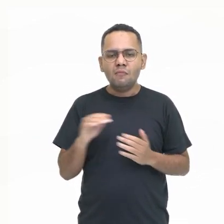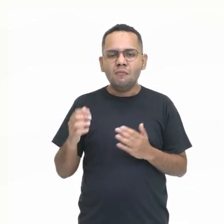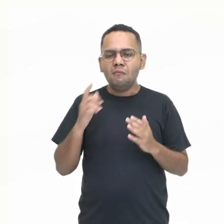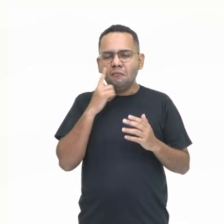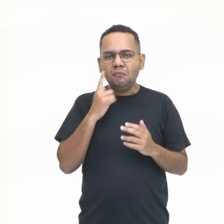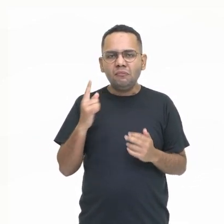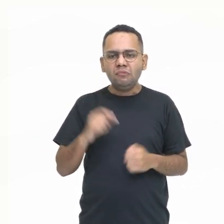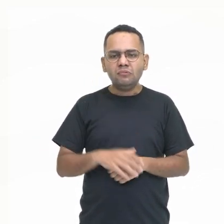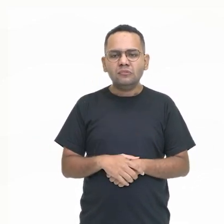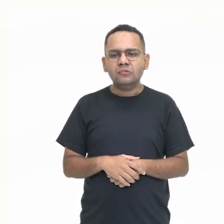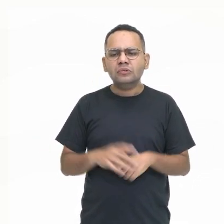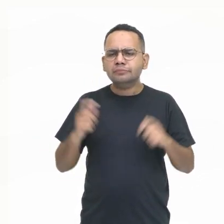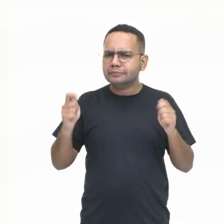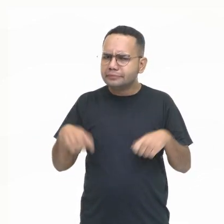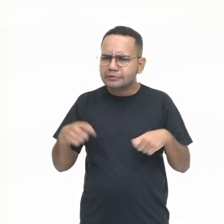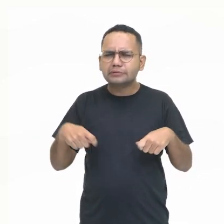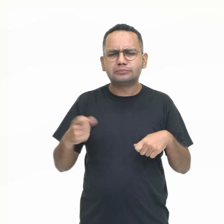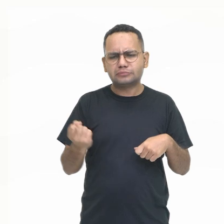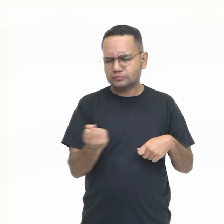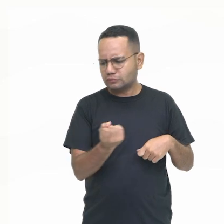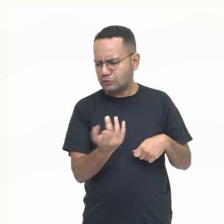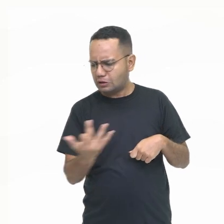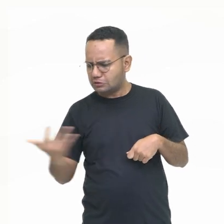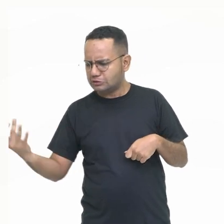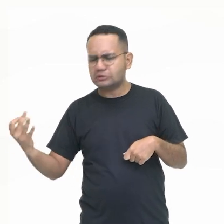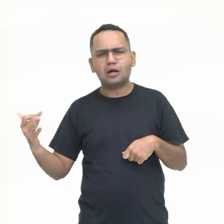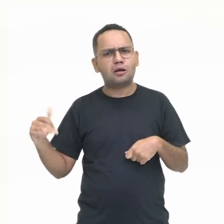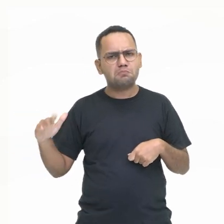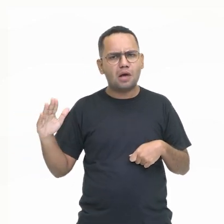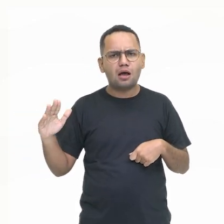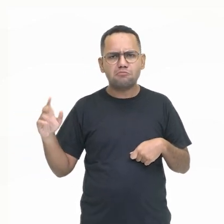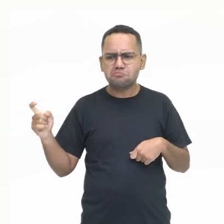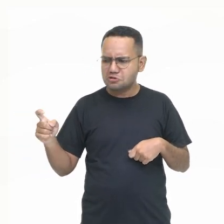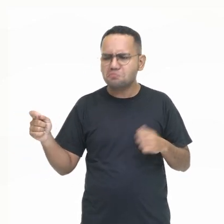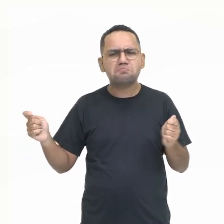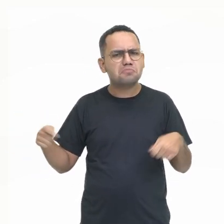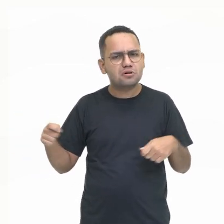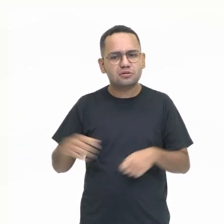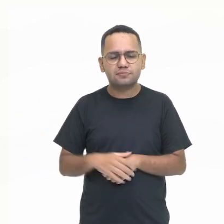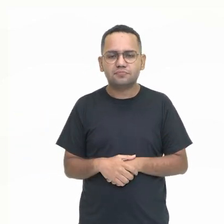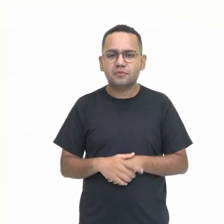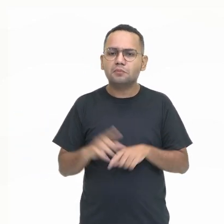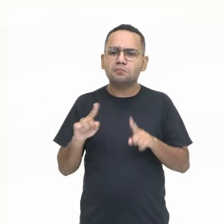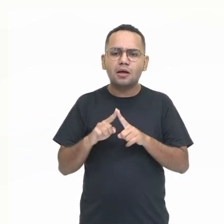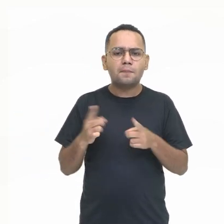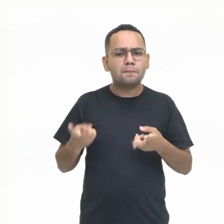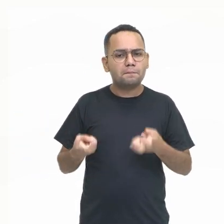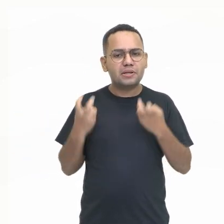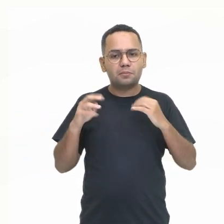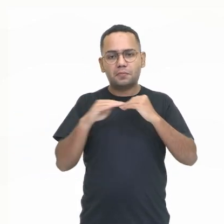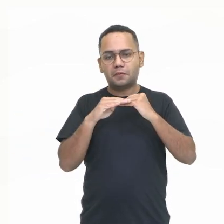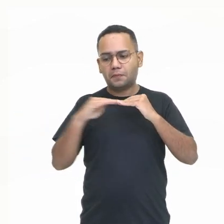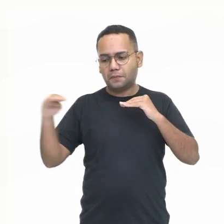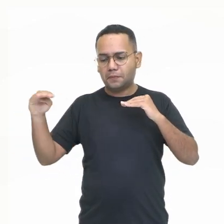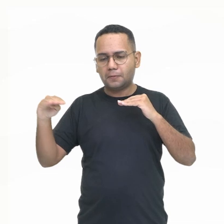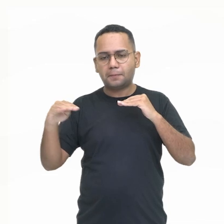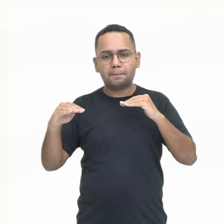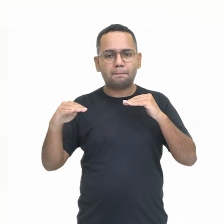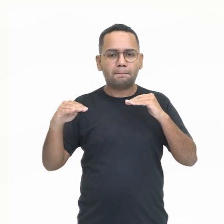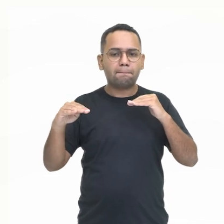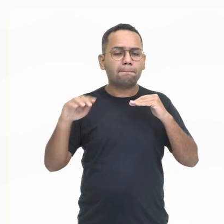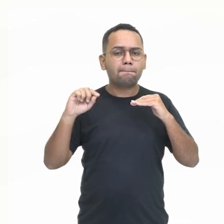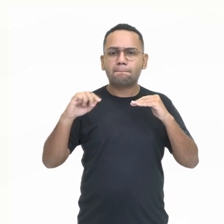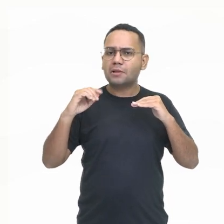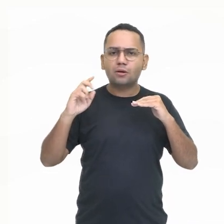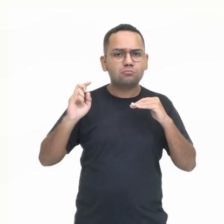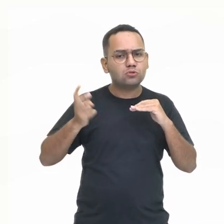o valor do x. Mas se aumentar o valor do x, perceba que o valor da função é sempre 2. Ó. Se x for menos 2, ó, o valor da função